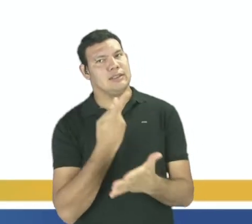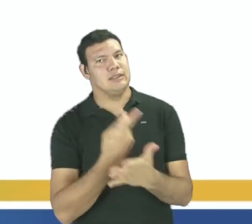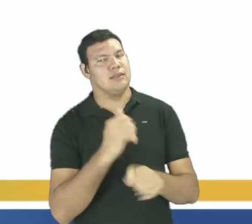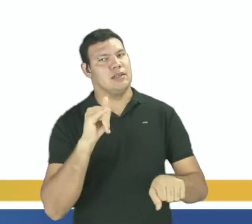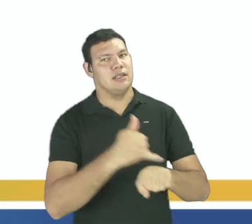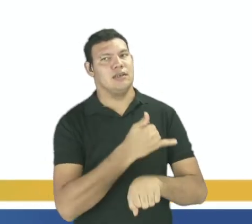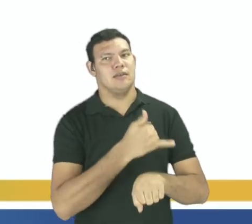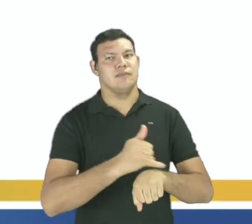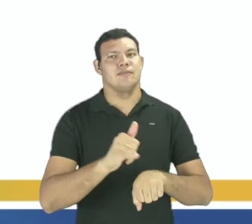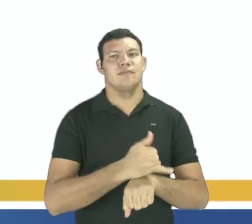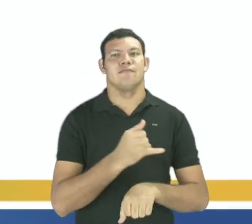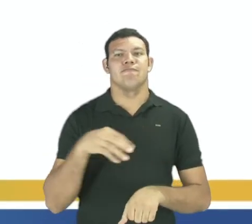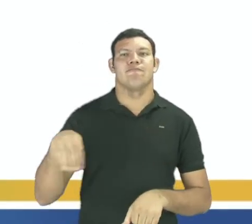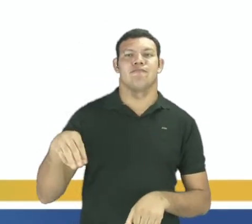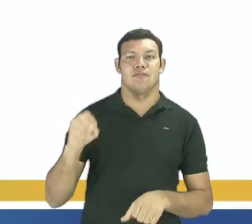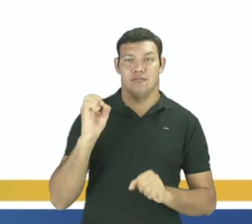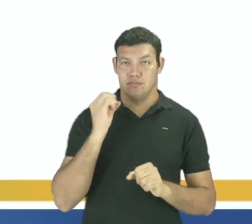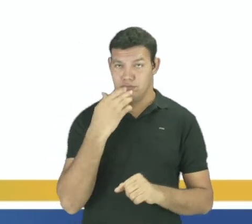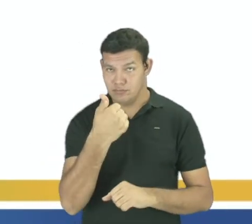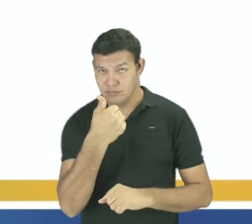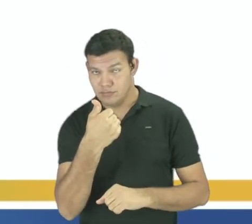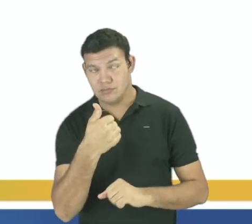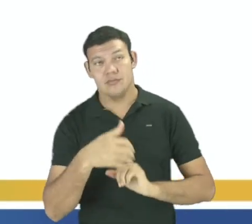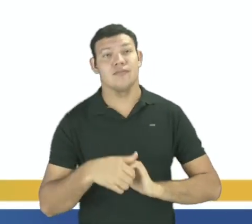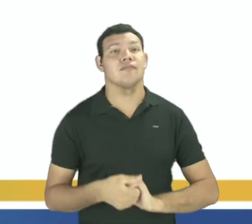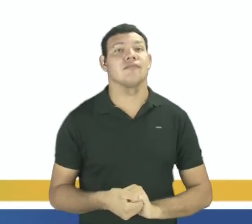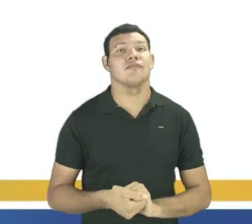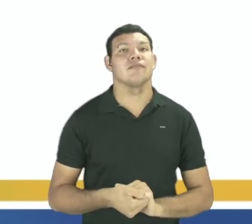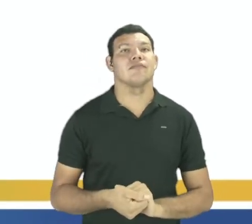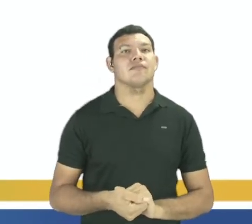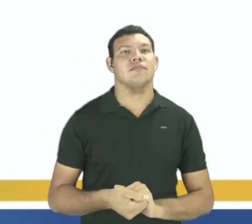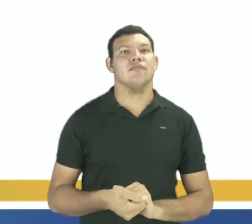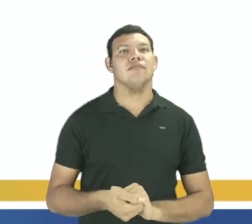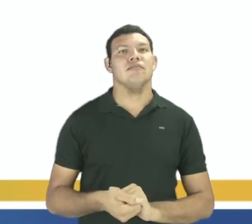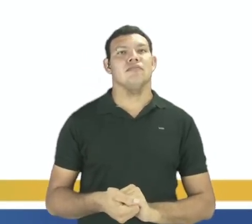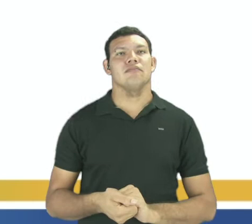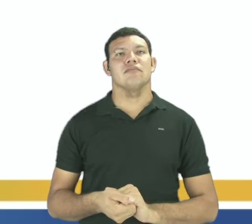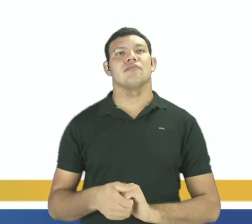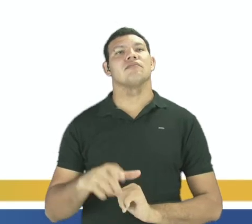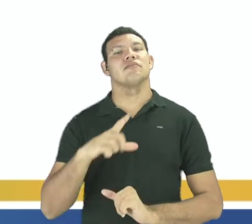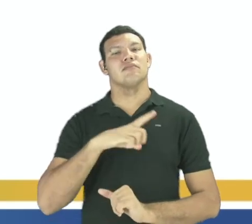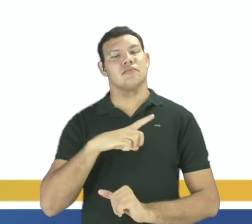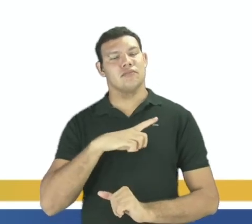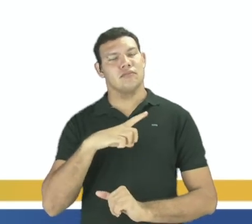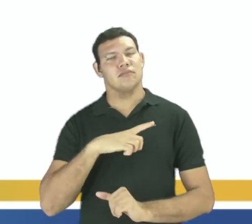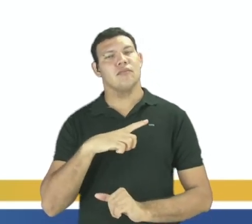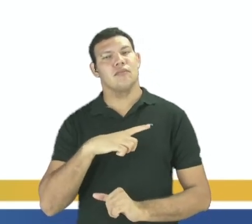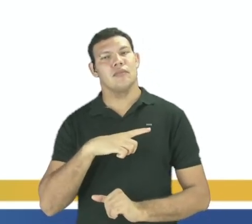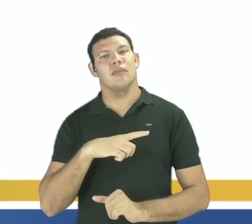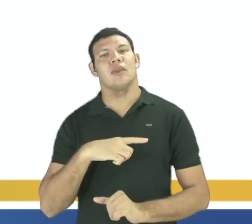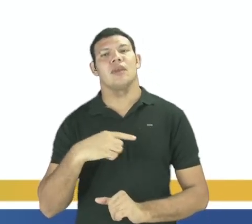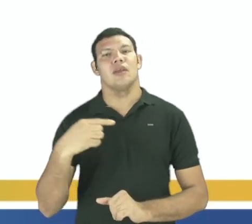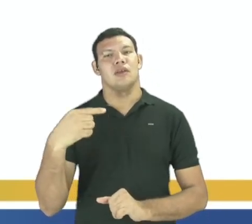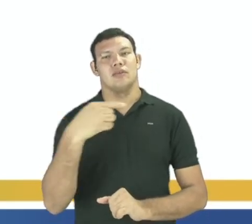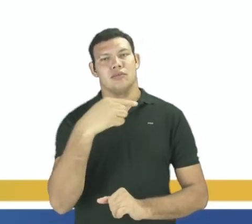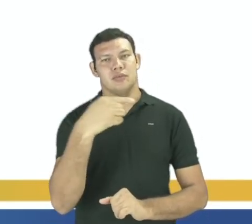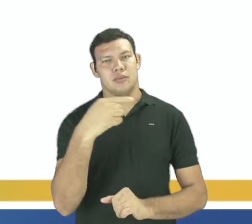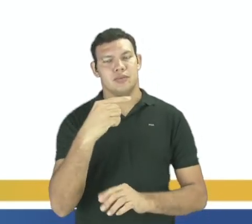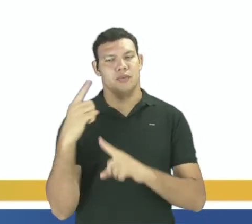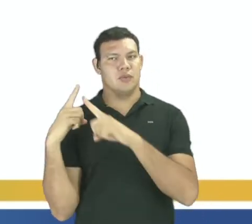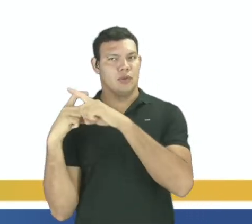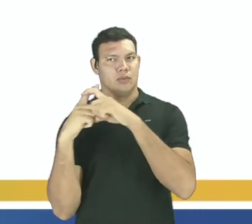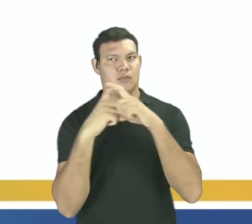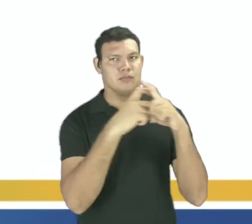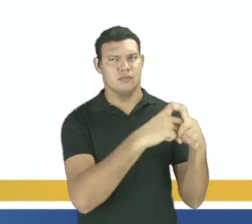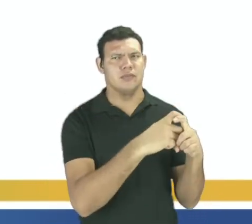estratégias matemáticas aí. Tudo bem? Nós temos também a subtração de polinômio. E aí você